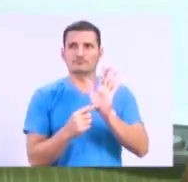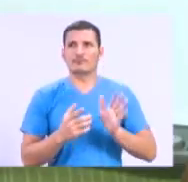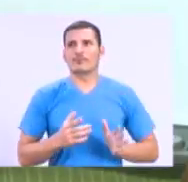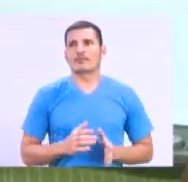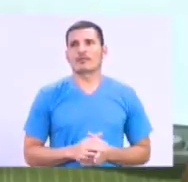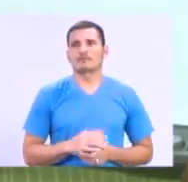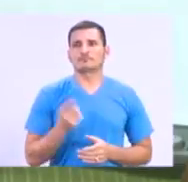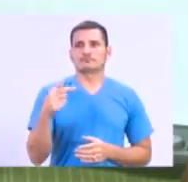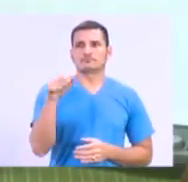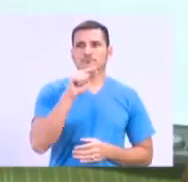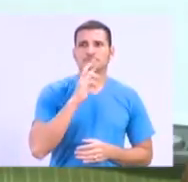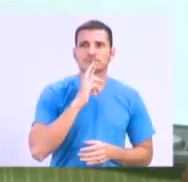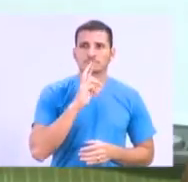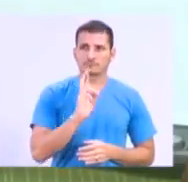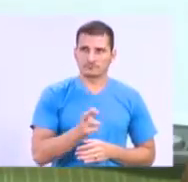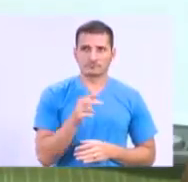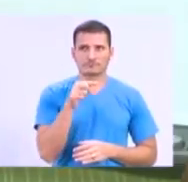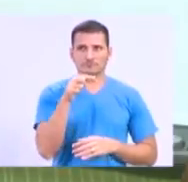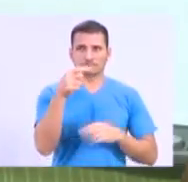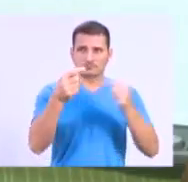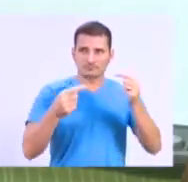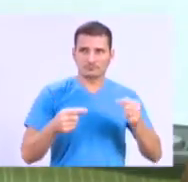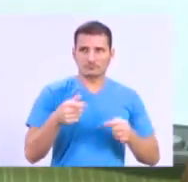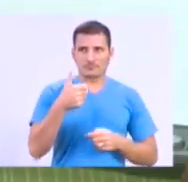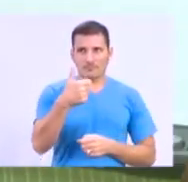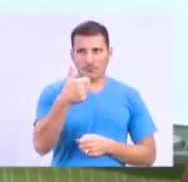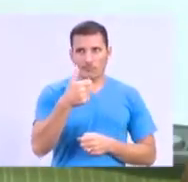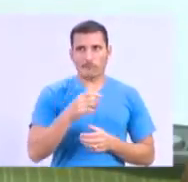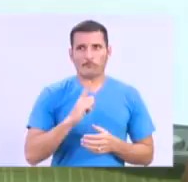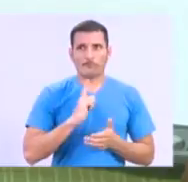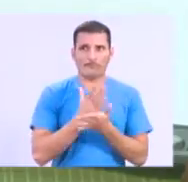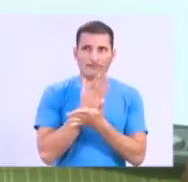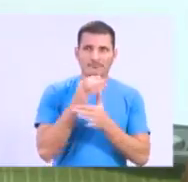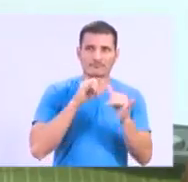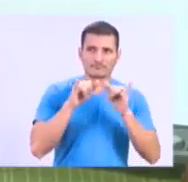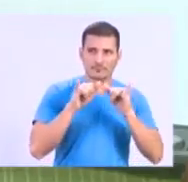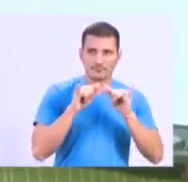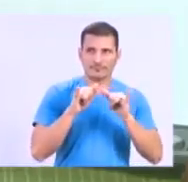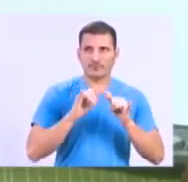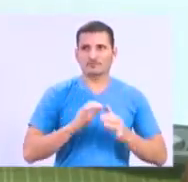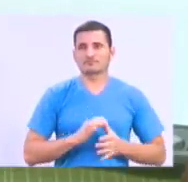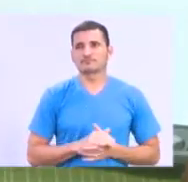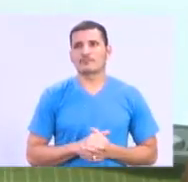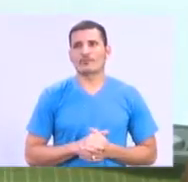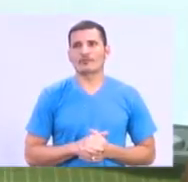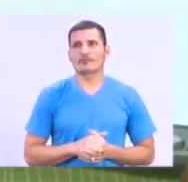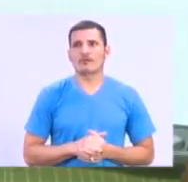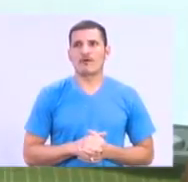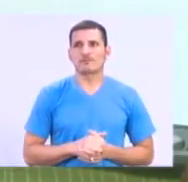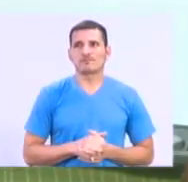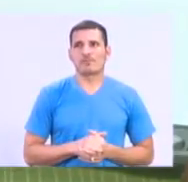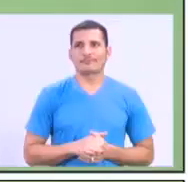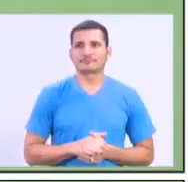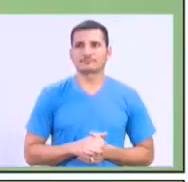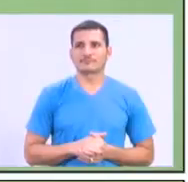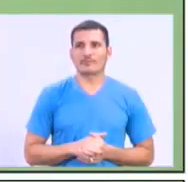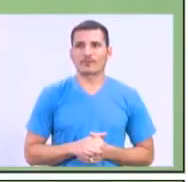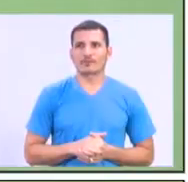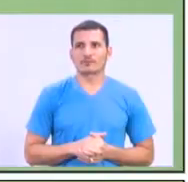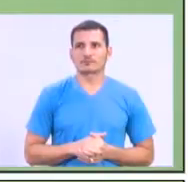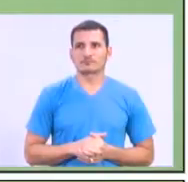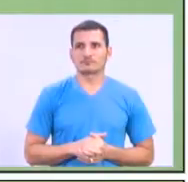para responder essa questão 1, nós temos algumas informações propostas aqui na lousa. Vamos a